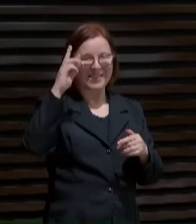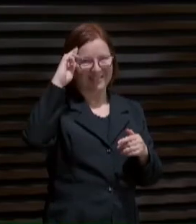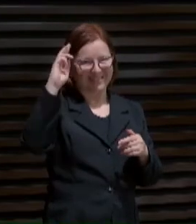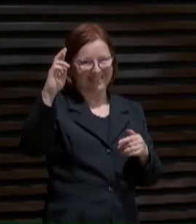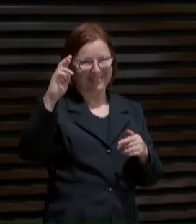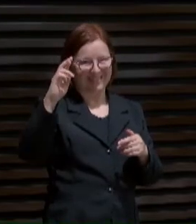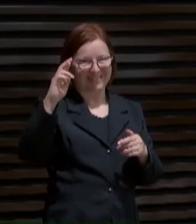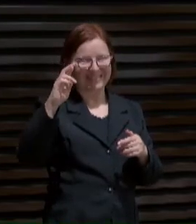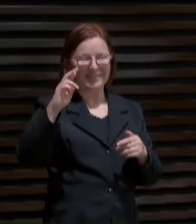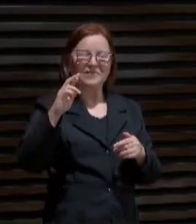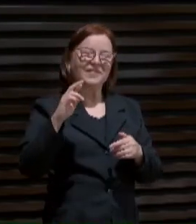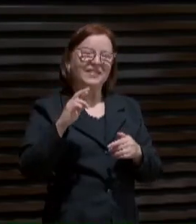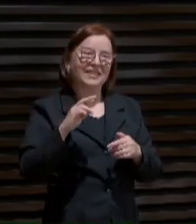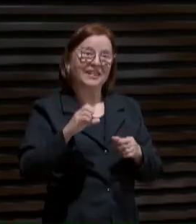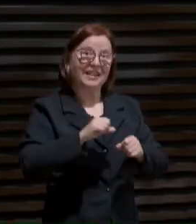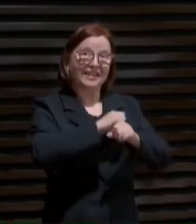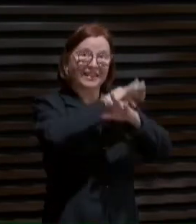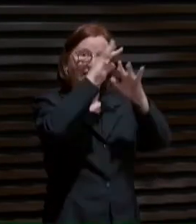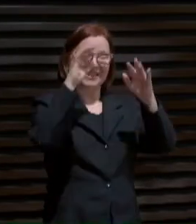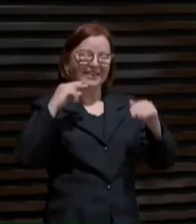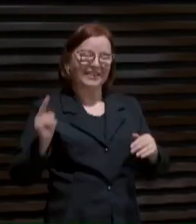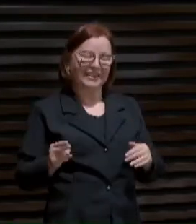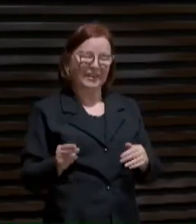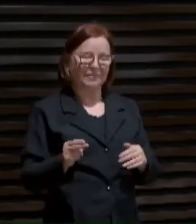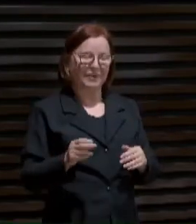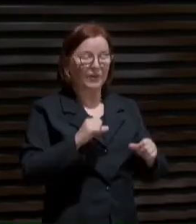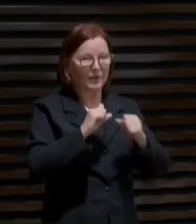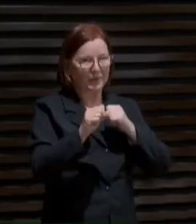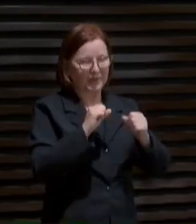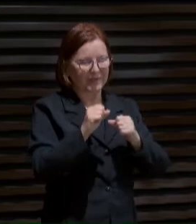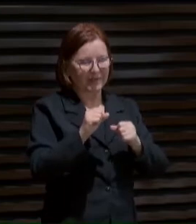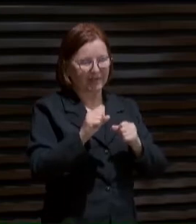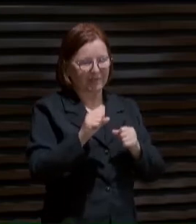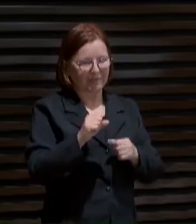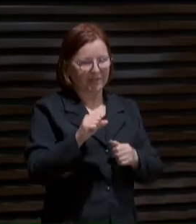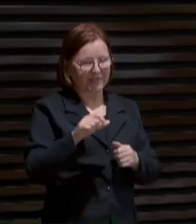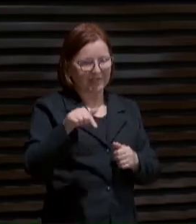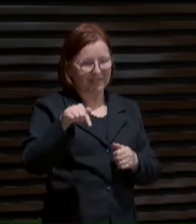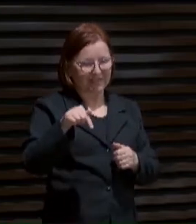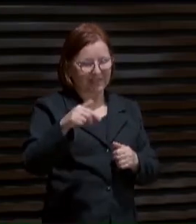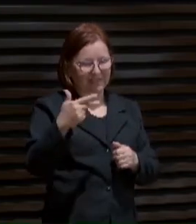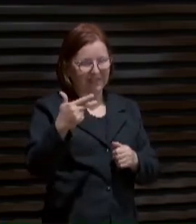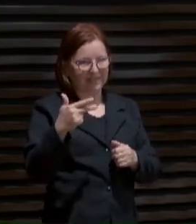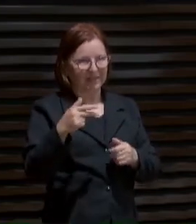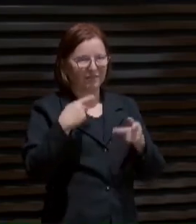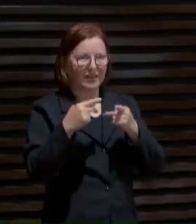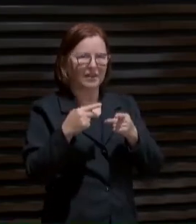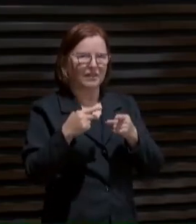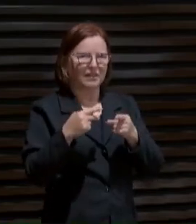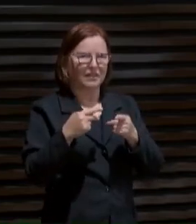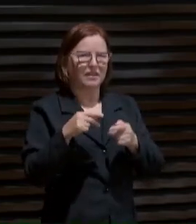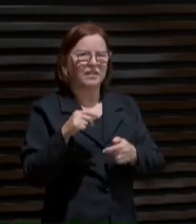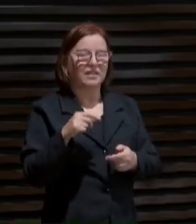quando nós vemos um Salmo de Asafe Salmo 73 que diz assim Quem mais tem o eu no